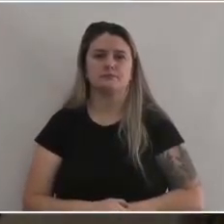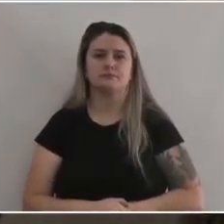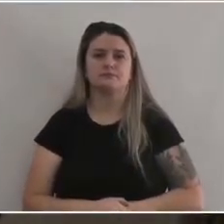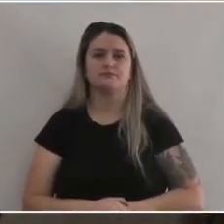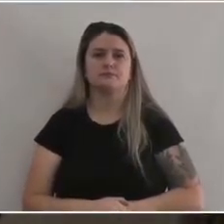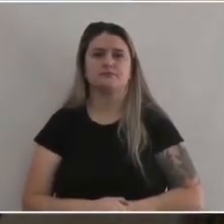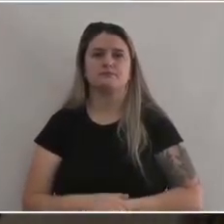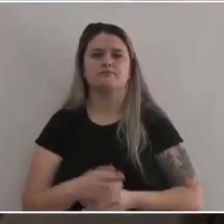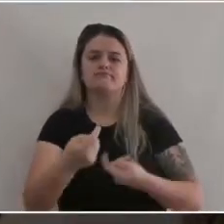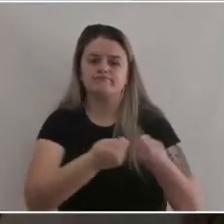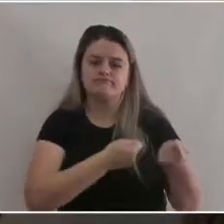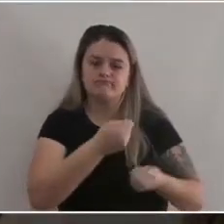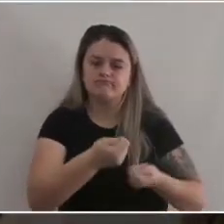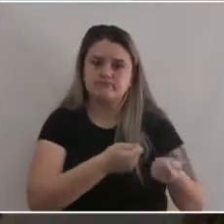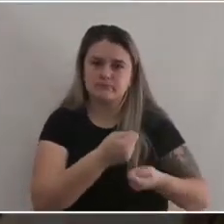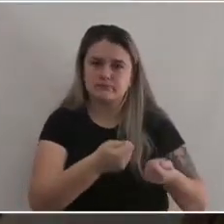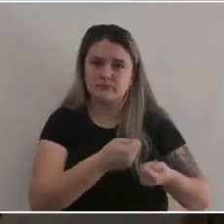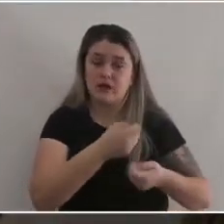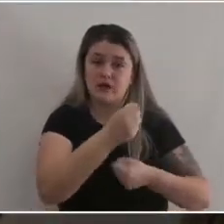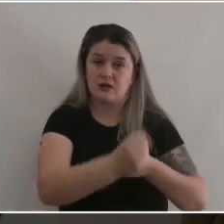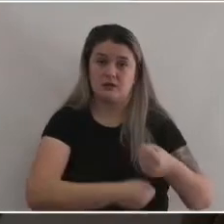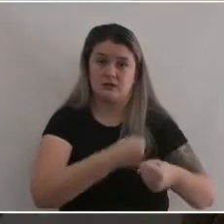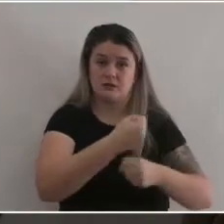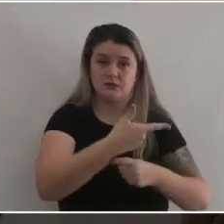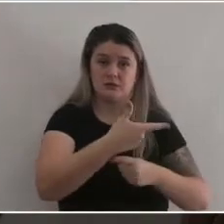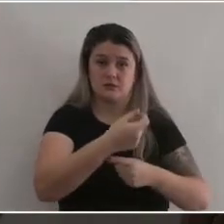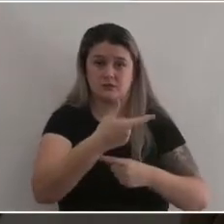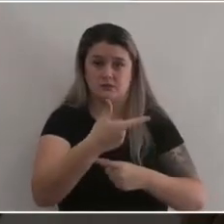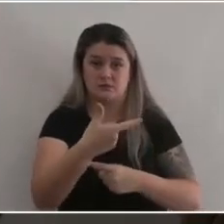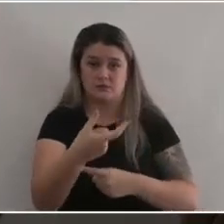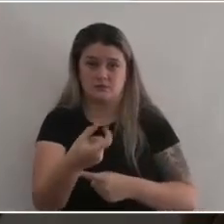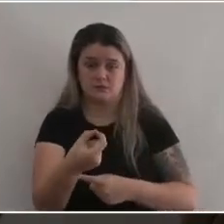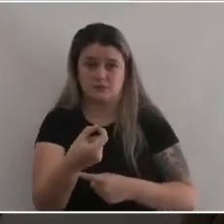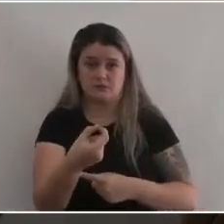Resultado financeiro do exercício de 2020.